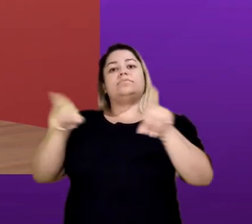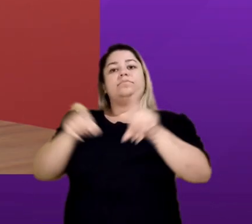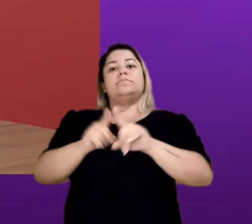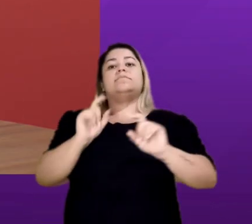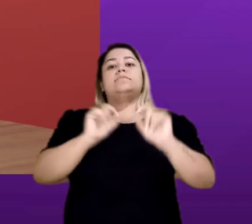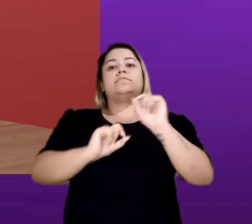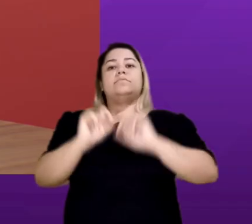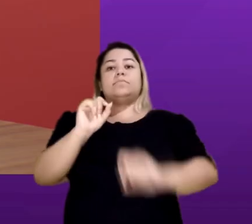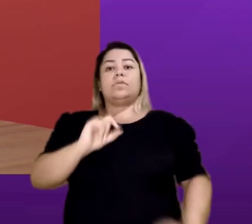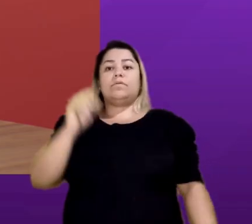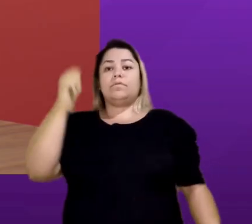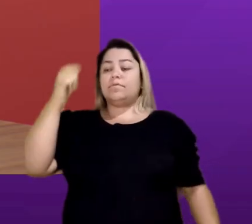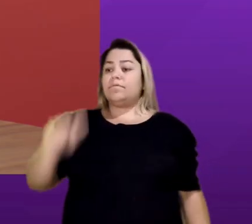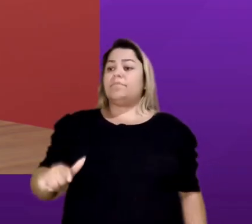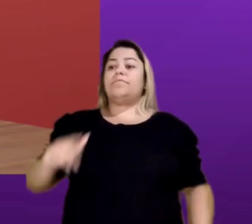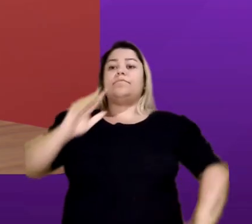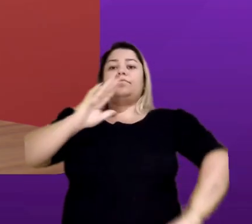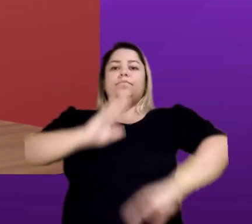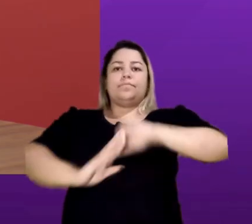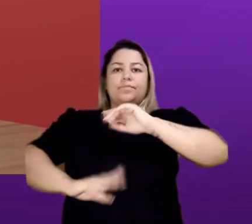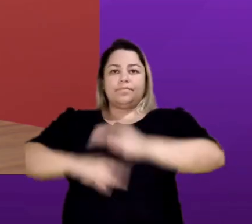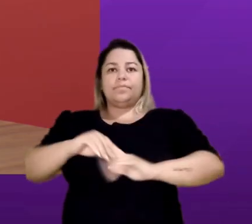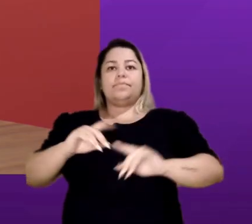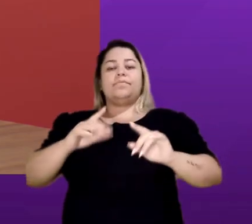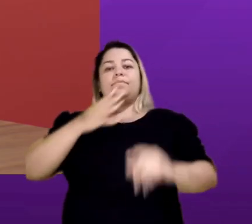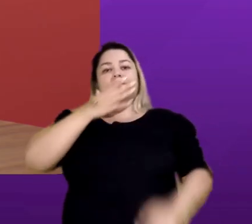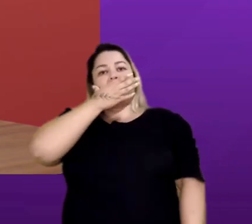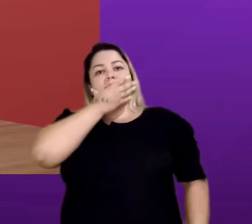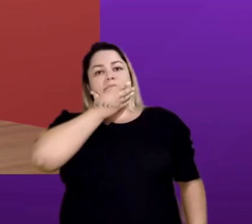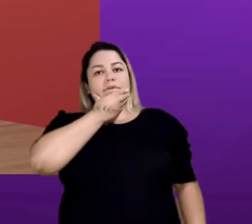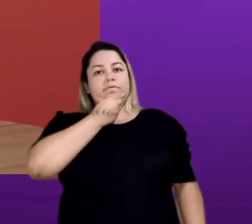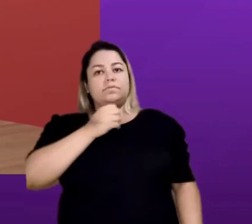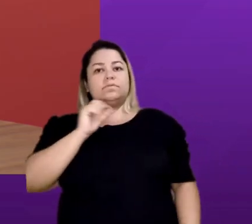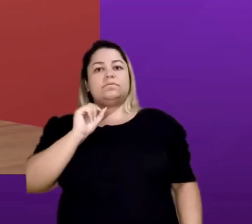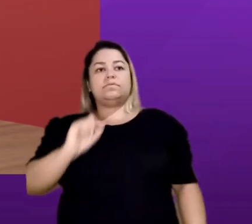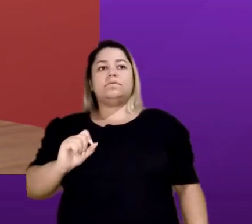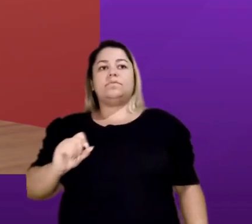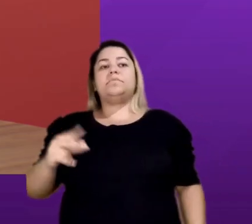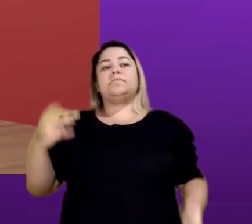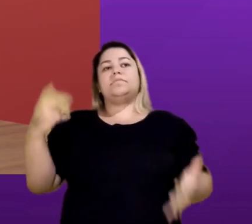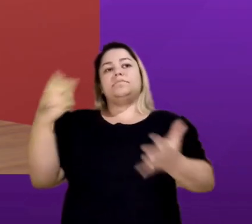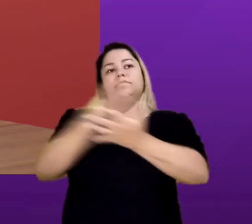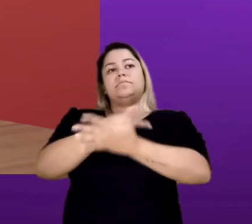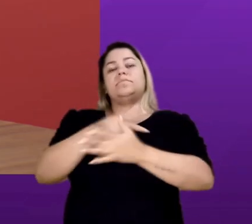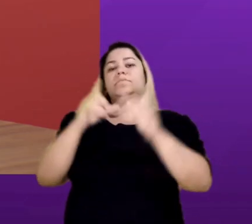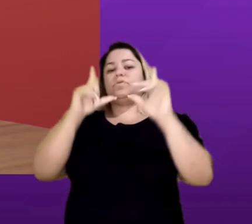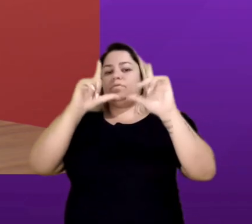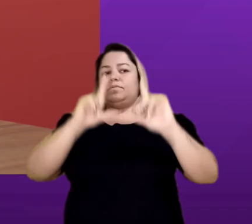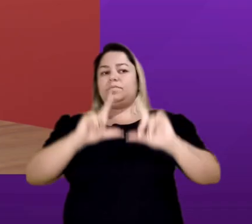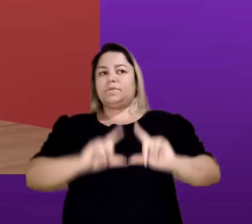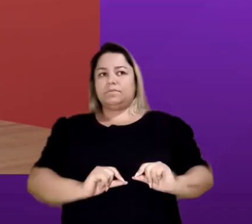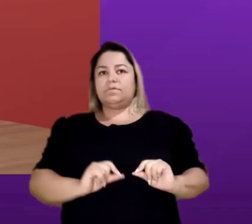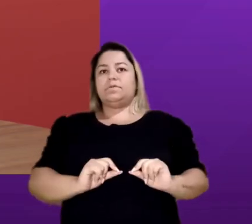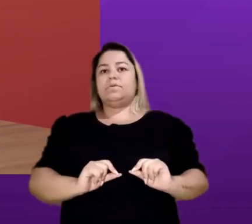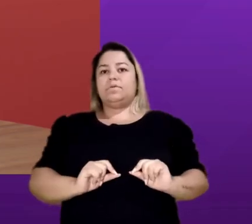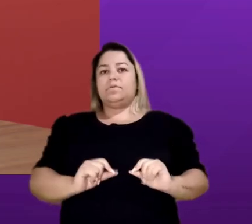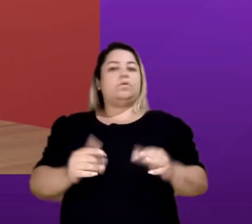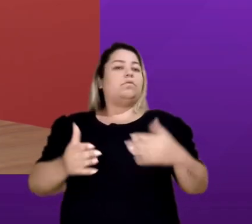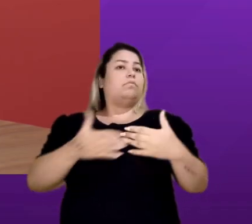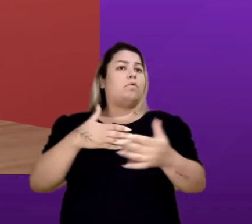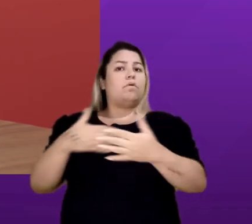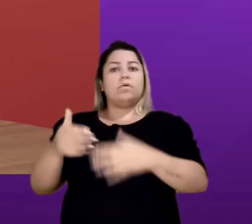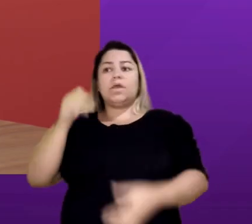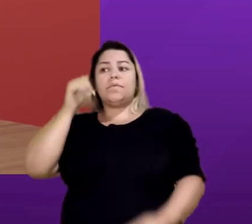e qualquer conduta masculina que venha aviltar, que venha diminuir qualquer mulher no nosso